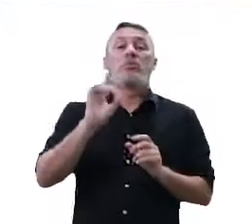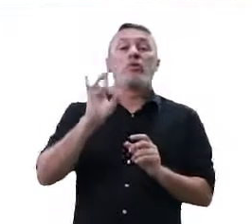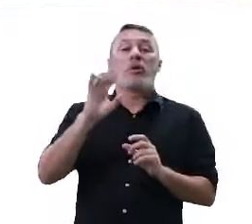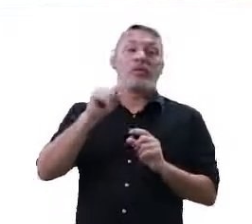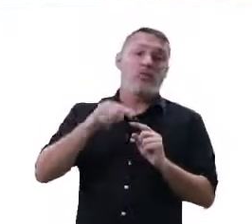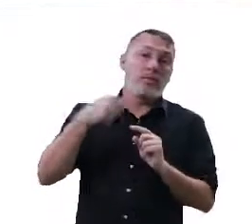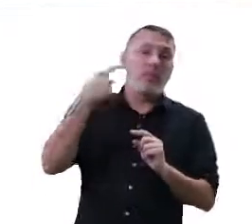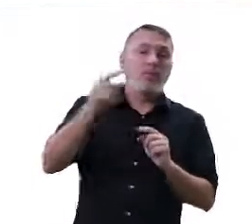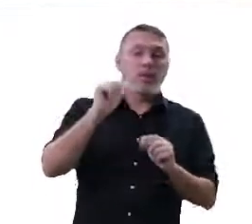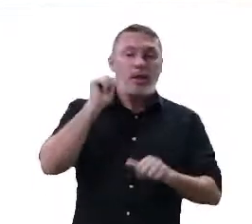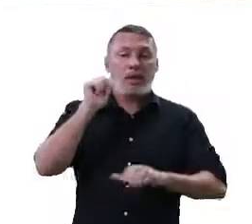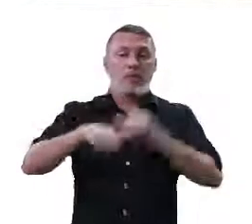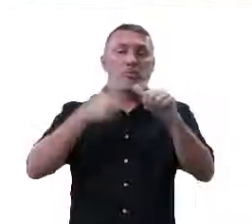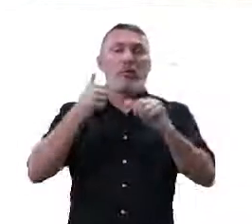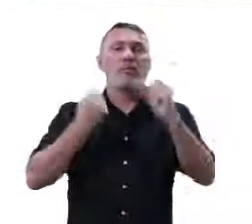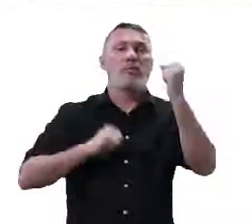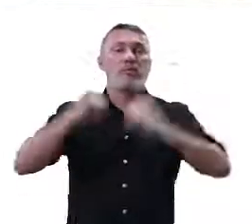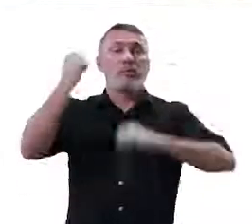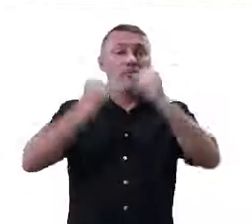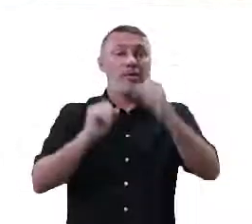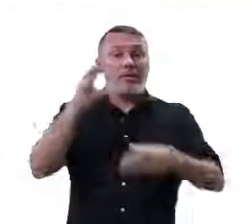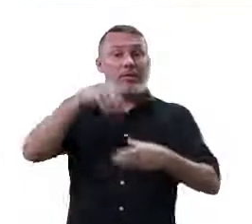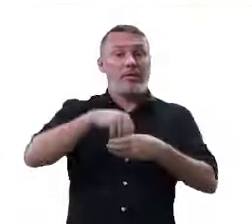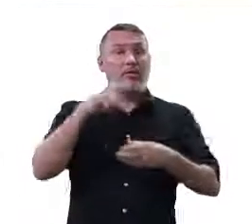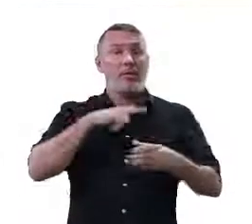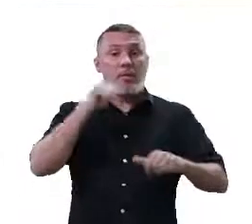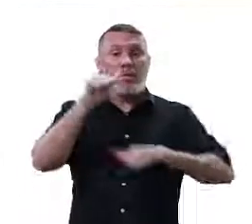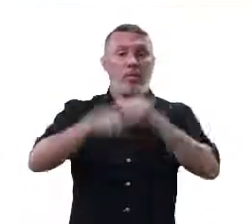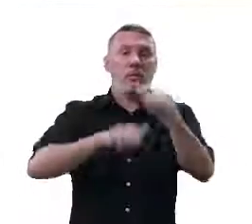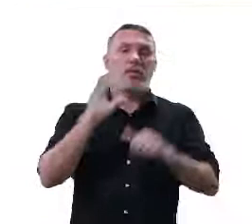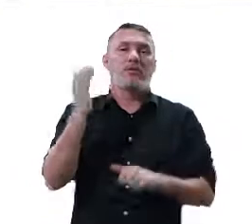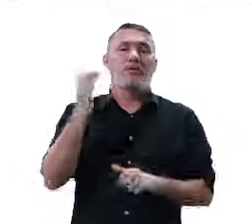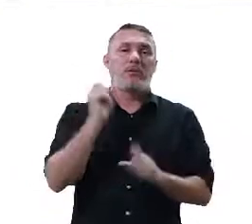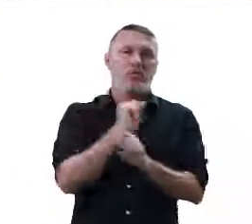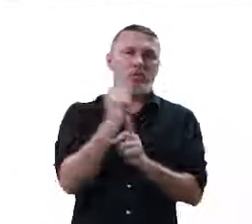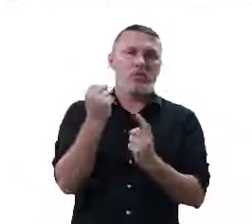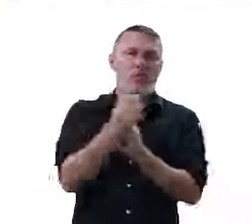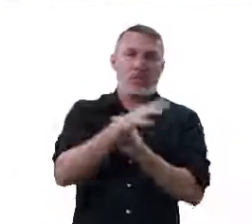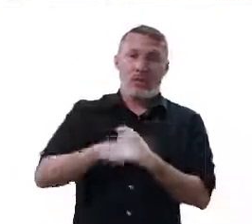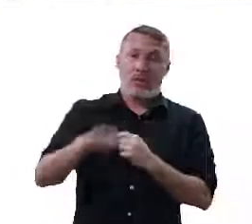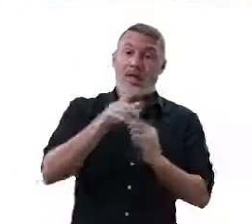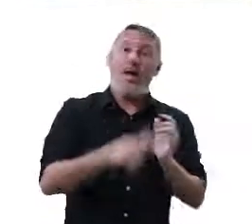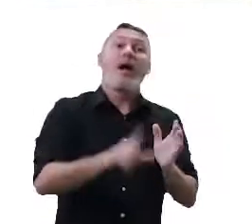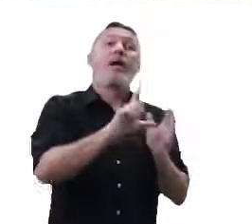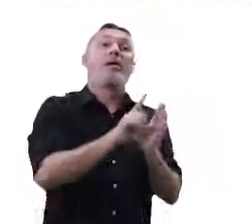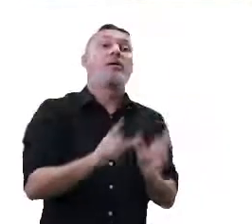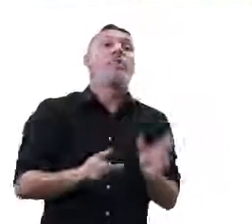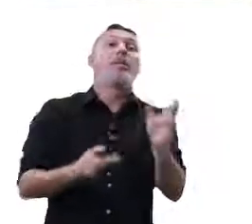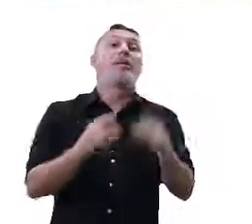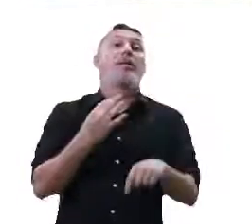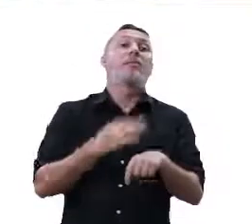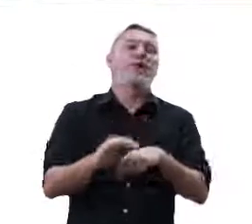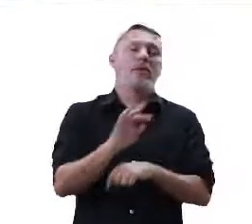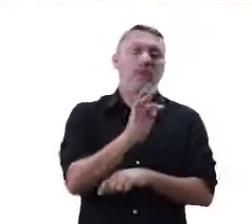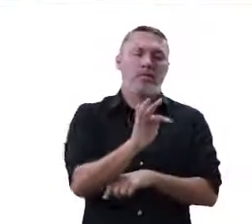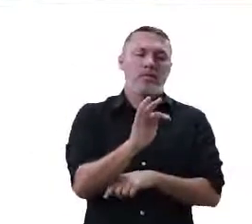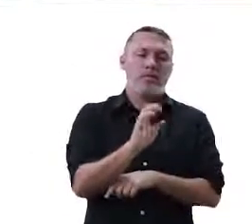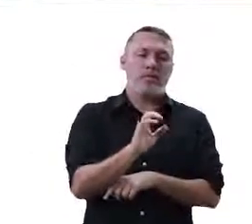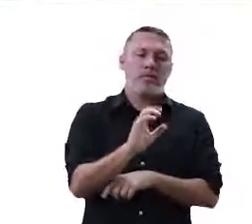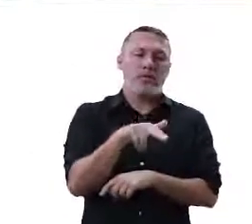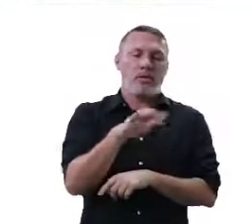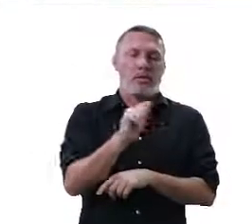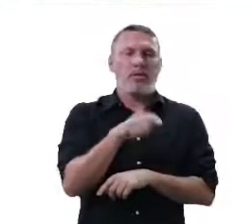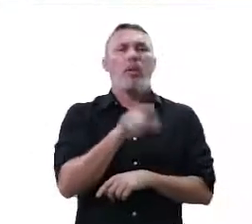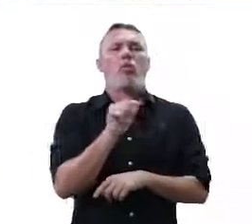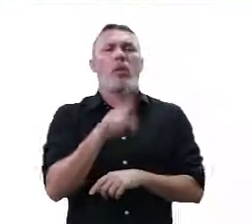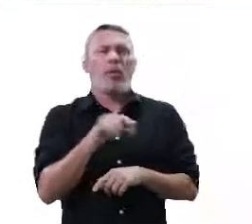a Revolução Industrial dentro de uma transformação científica da sociedade. Antes é técnica. Técnica é você desenvolve